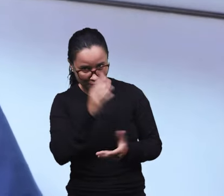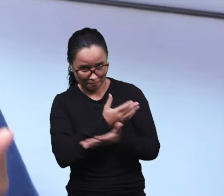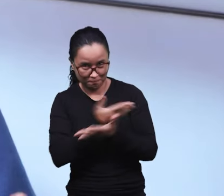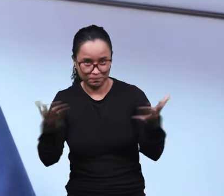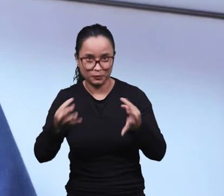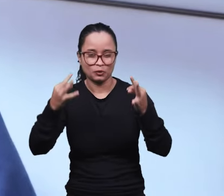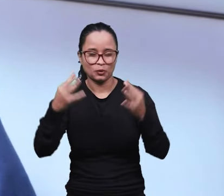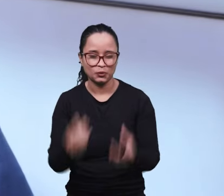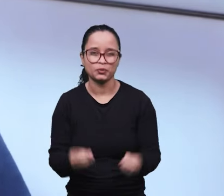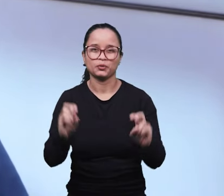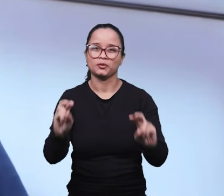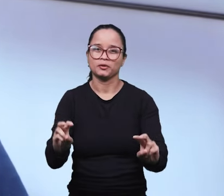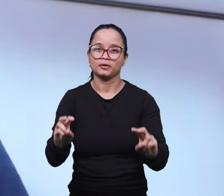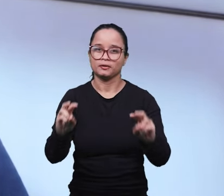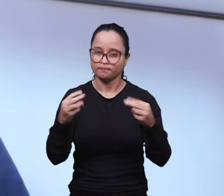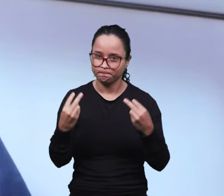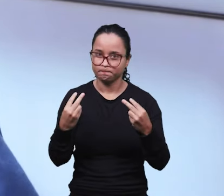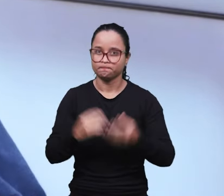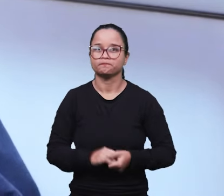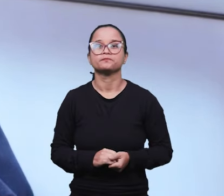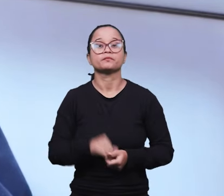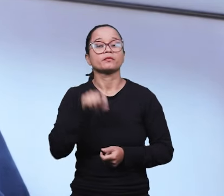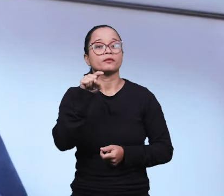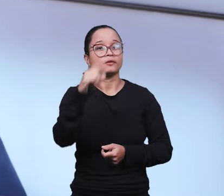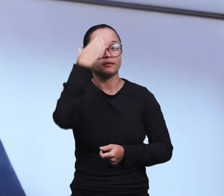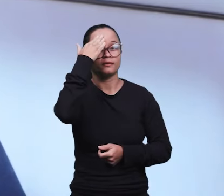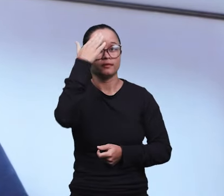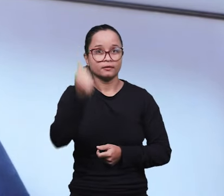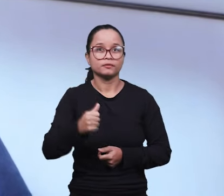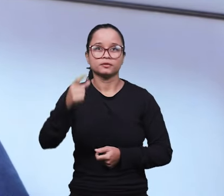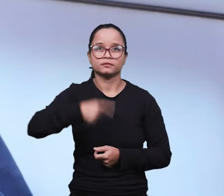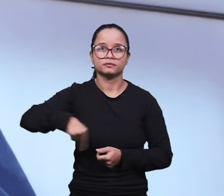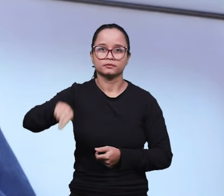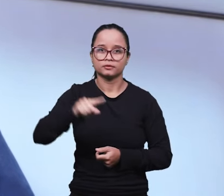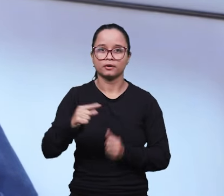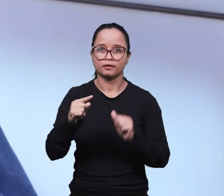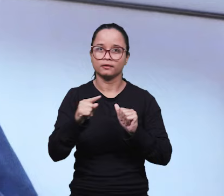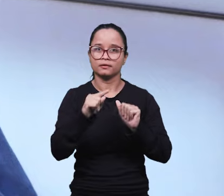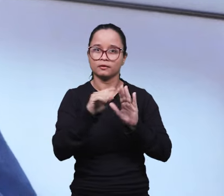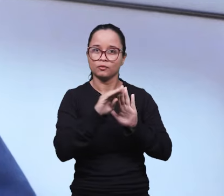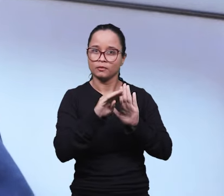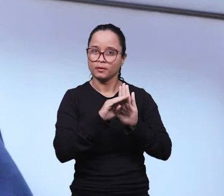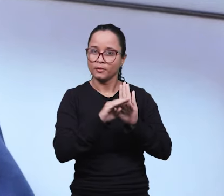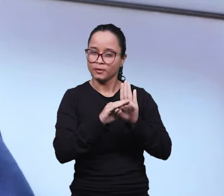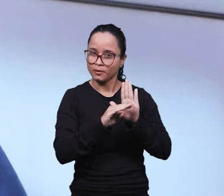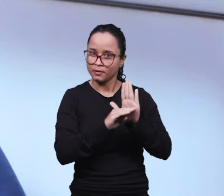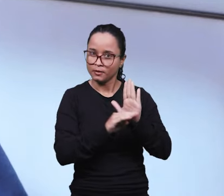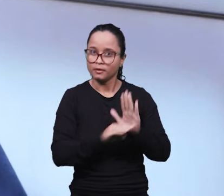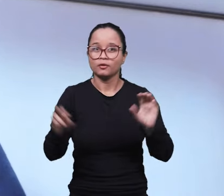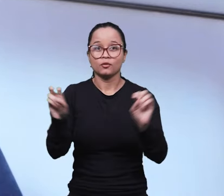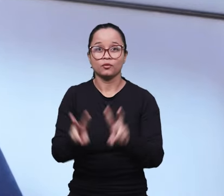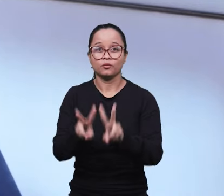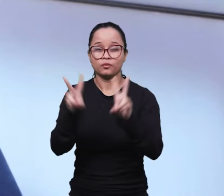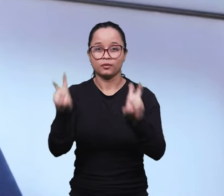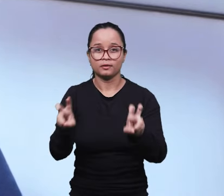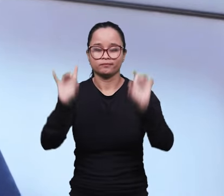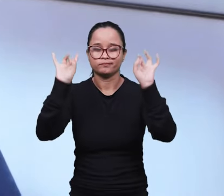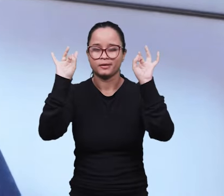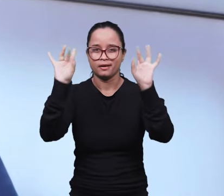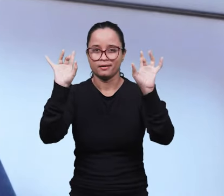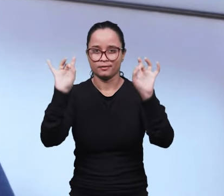todos os irmãos que nos assistem e vocês sabem nós estamos numa sequência falando de um tema muito